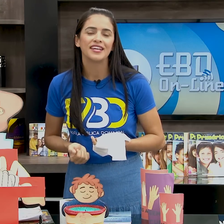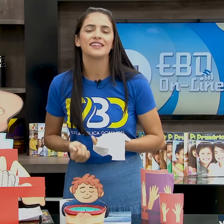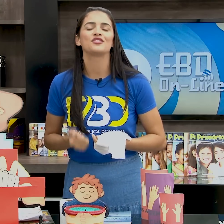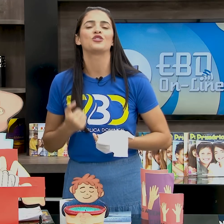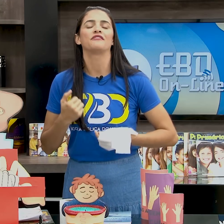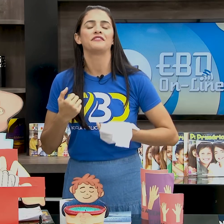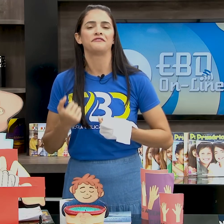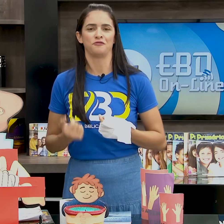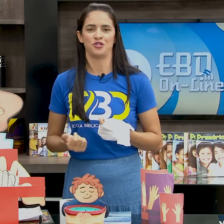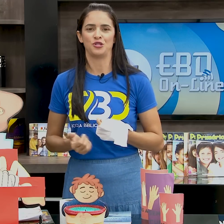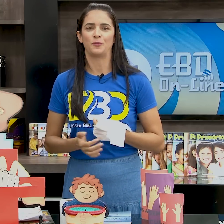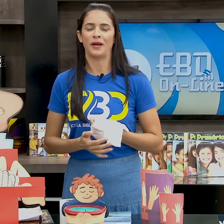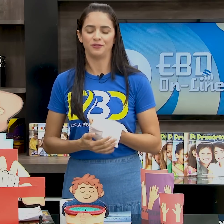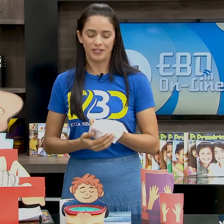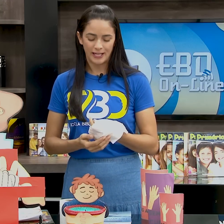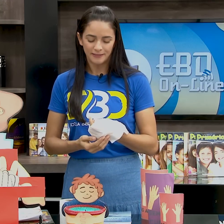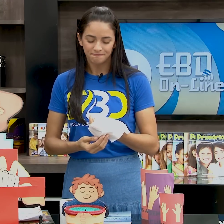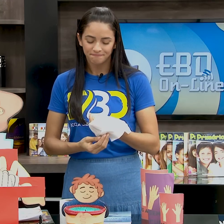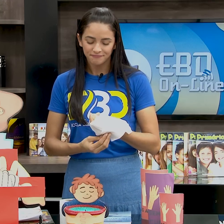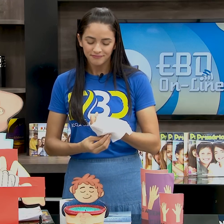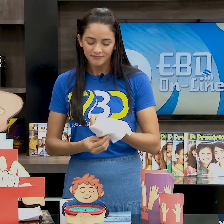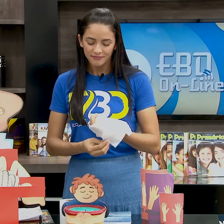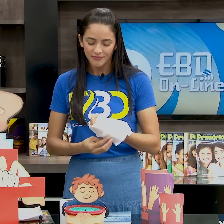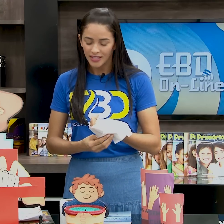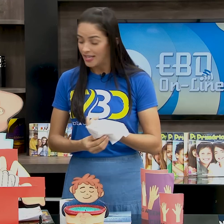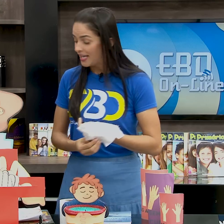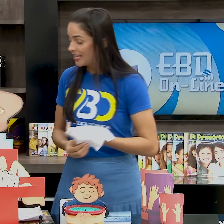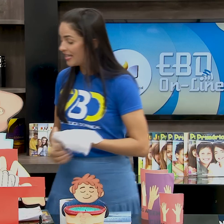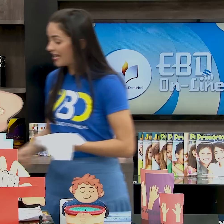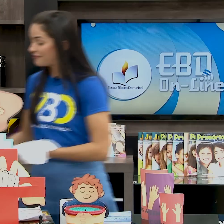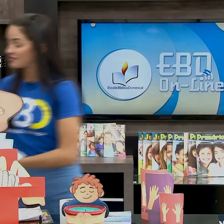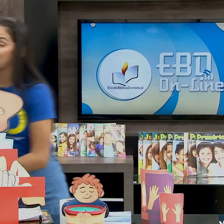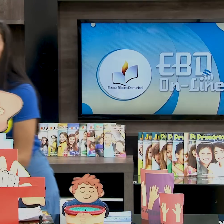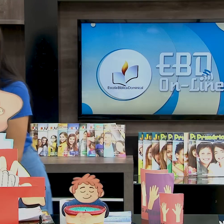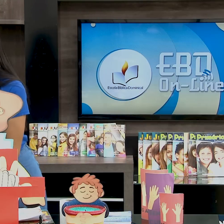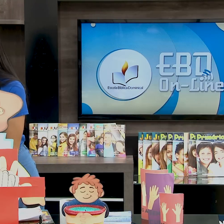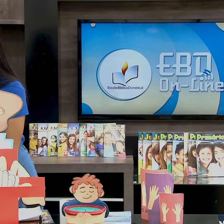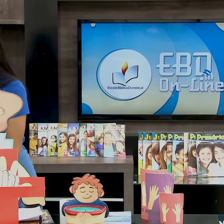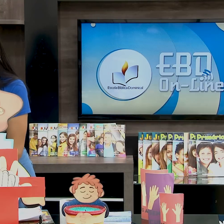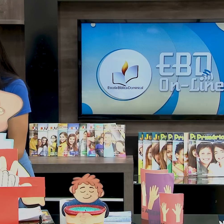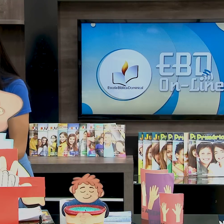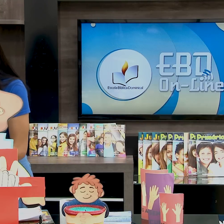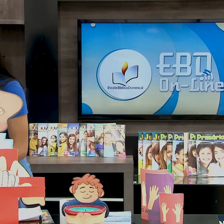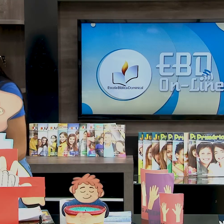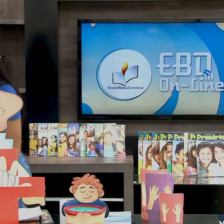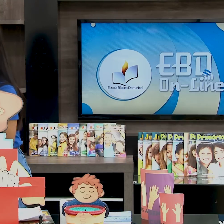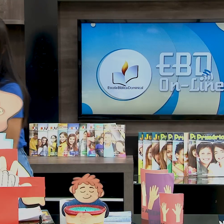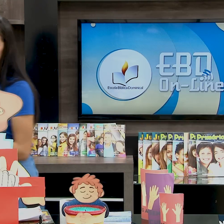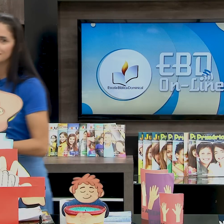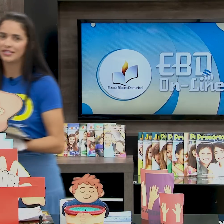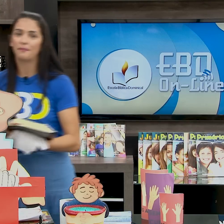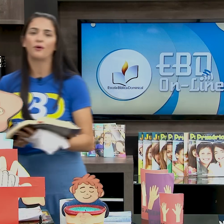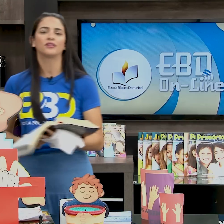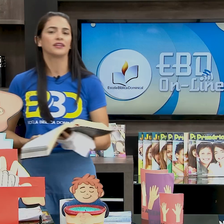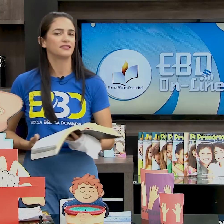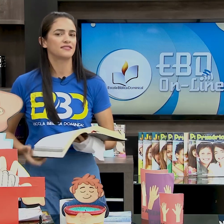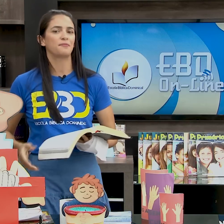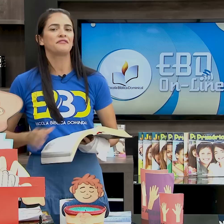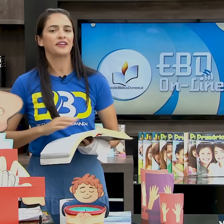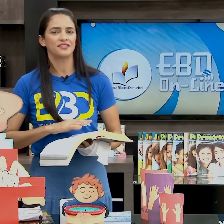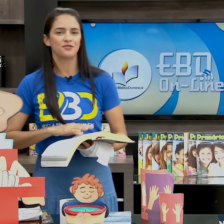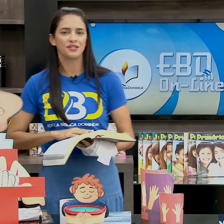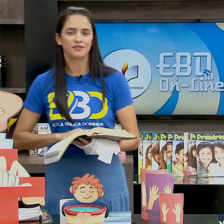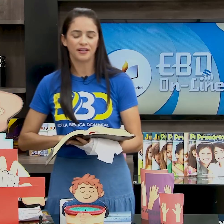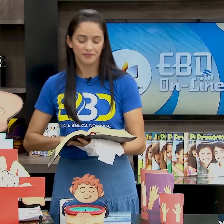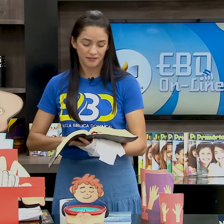e esse jovem foi chegou perto dele E aí você vai pegar a Bíblia neste momento que é importante